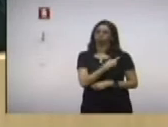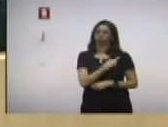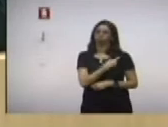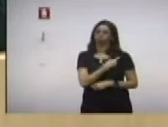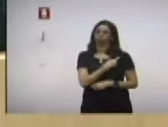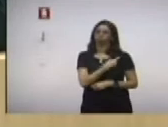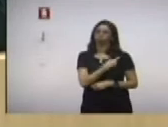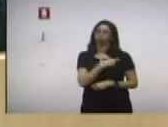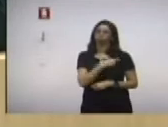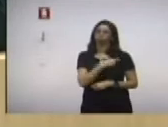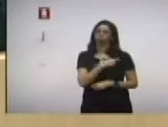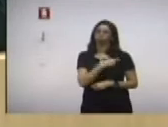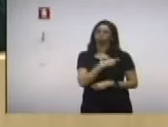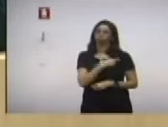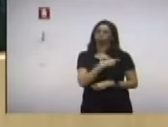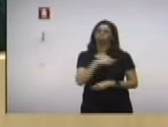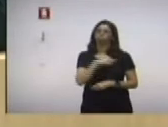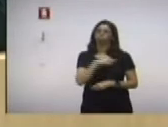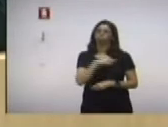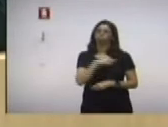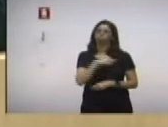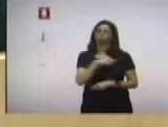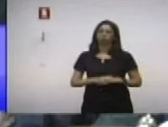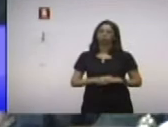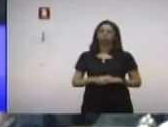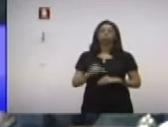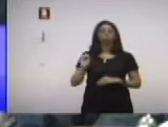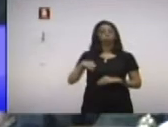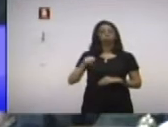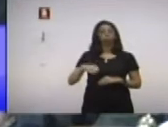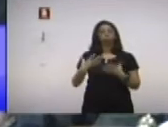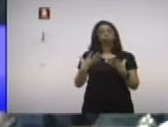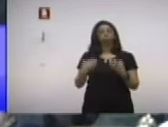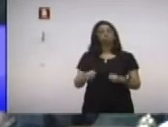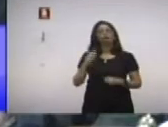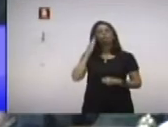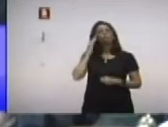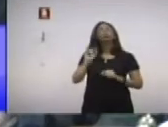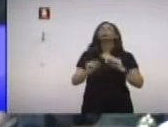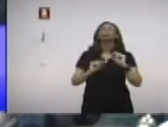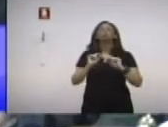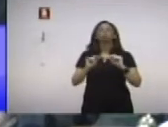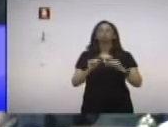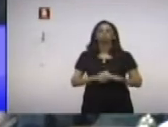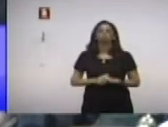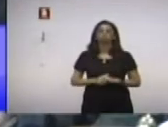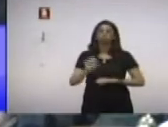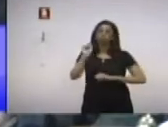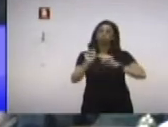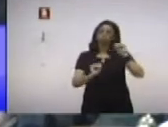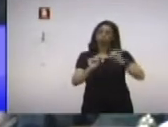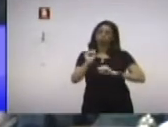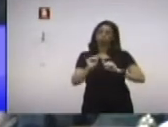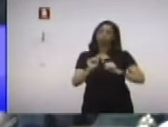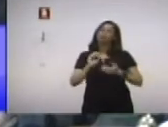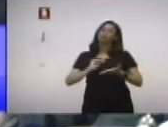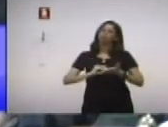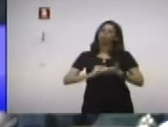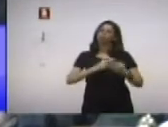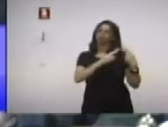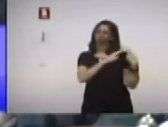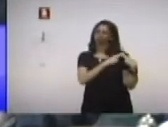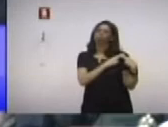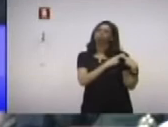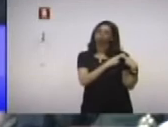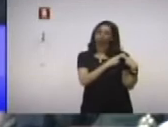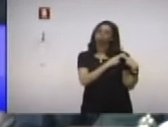colega Vereador Doutor João Mota alto favorável tenho o entendimento que a Sabesp não cumpre com suas obrigações